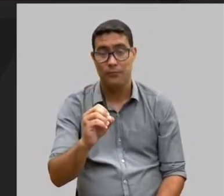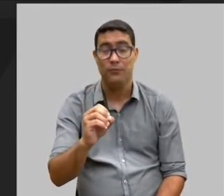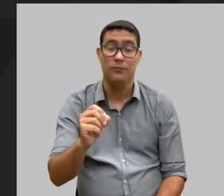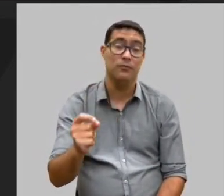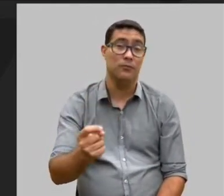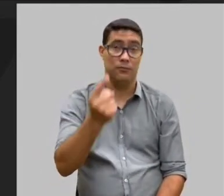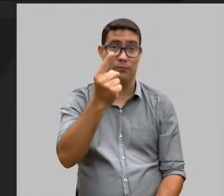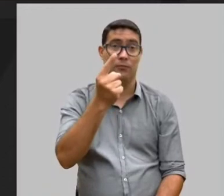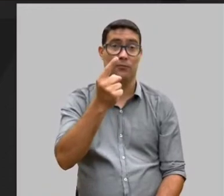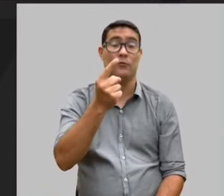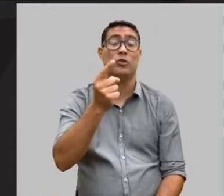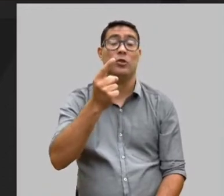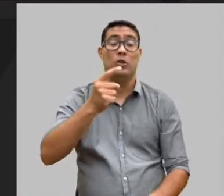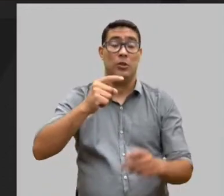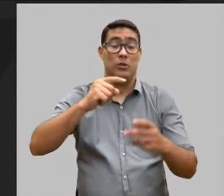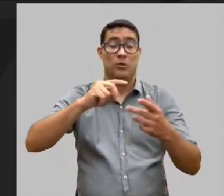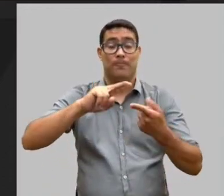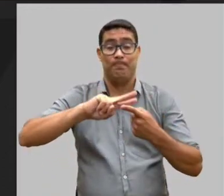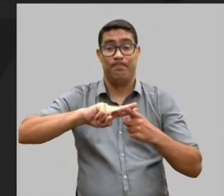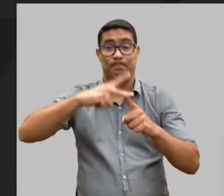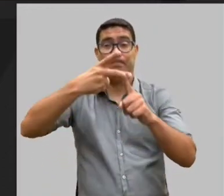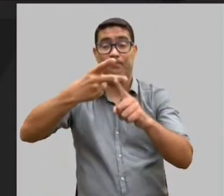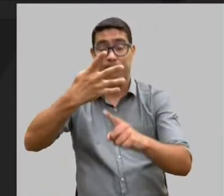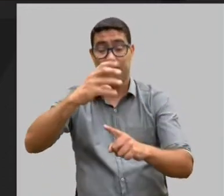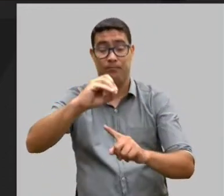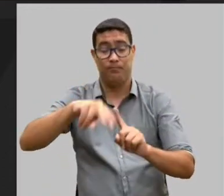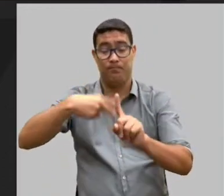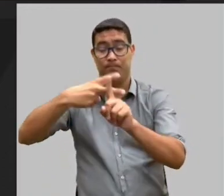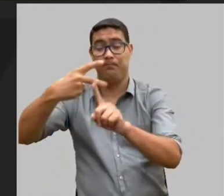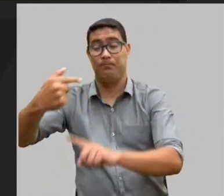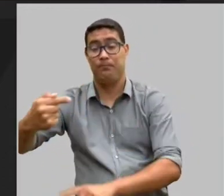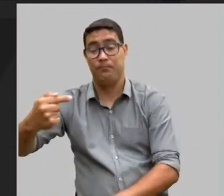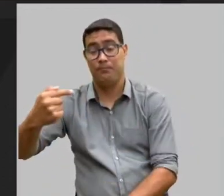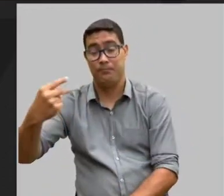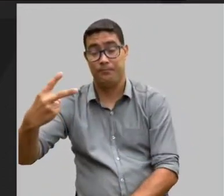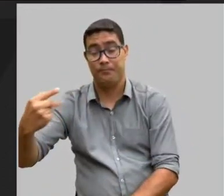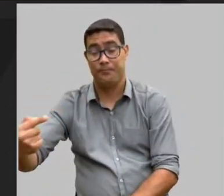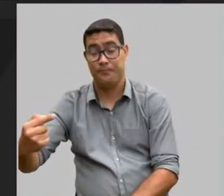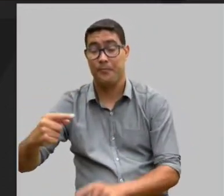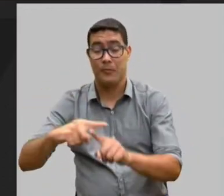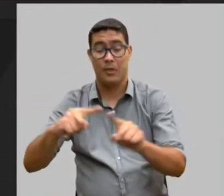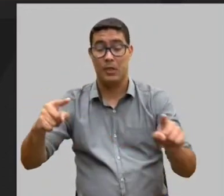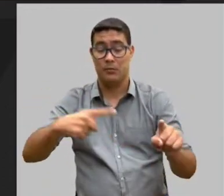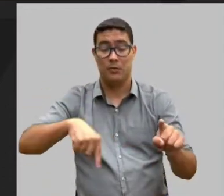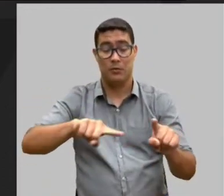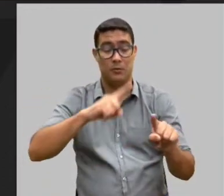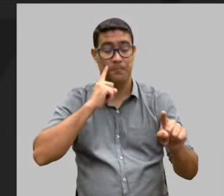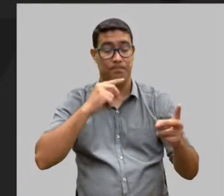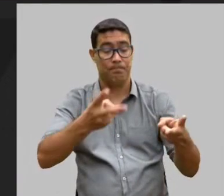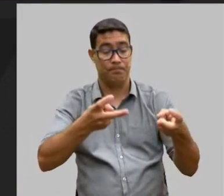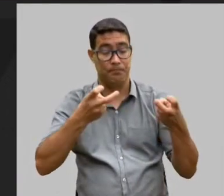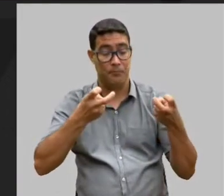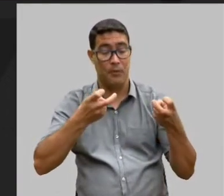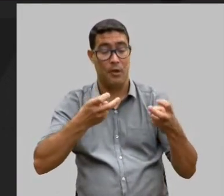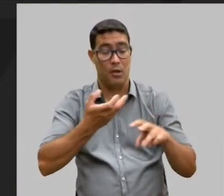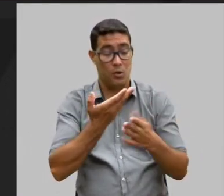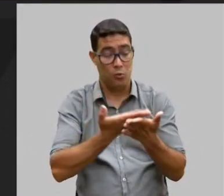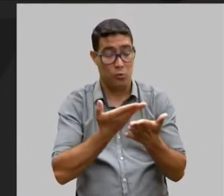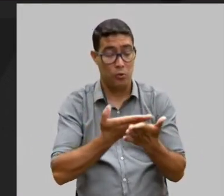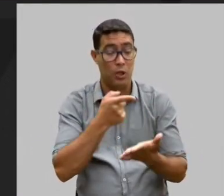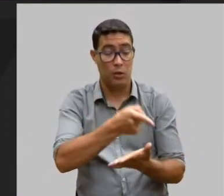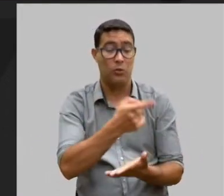multiplica por 40 outro multiplica por 27 A diferença é bem bem berrante né mas vamos ficar em cima do que do que que valeu né porque justamente